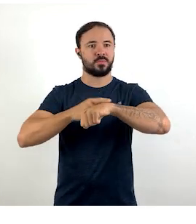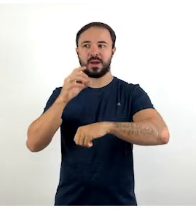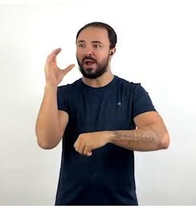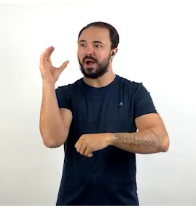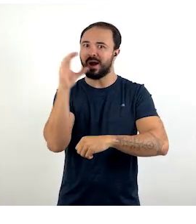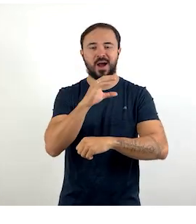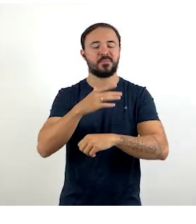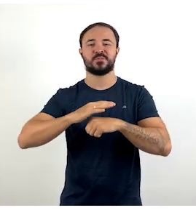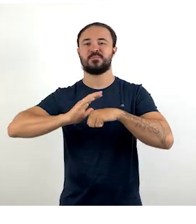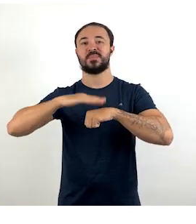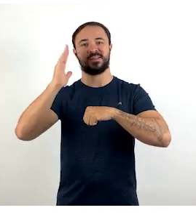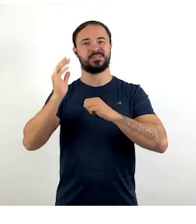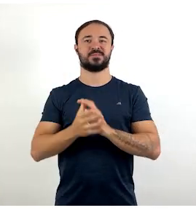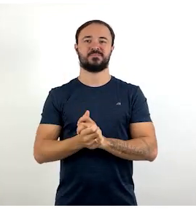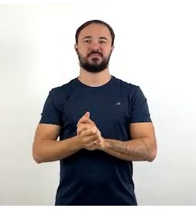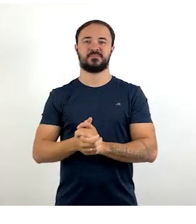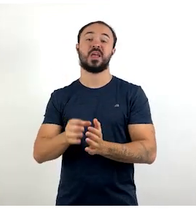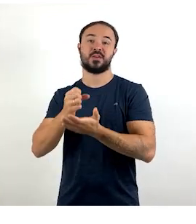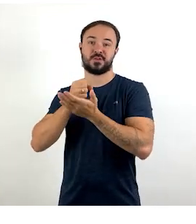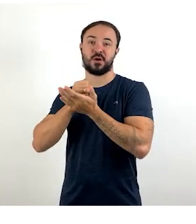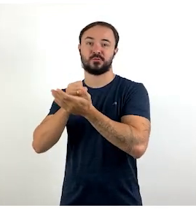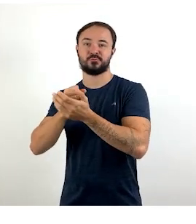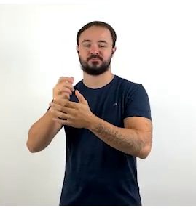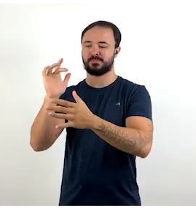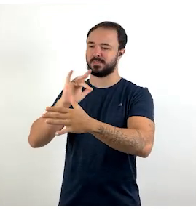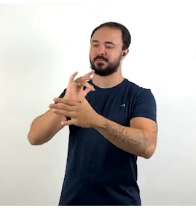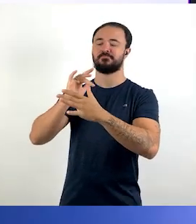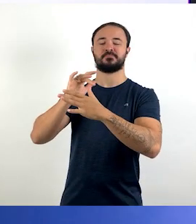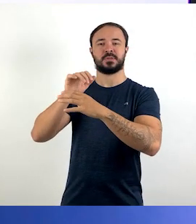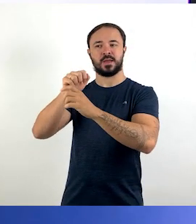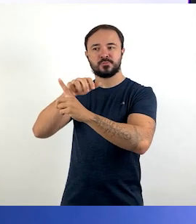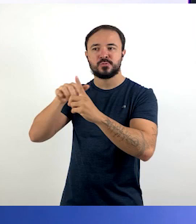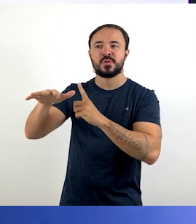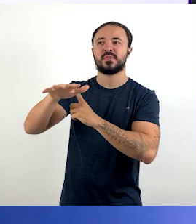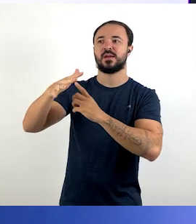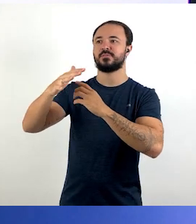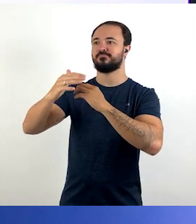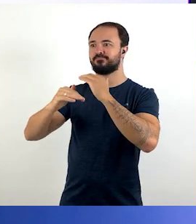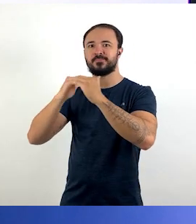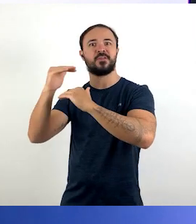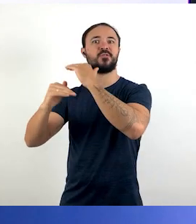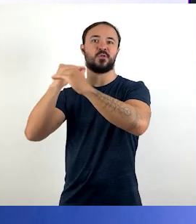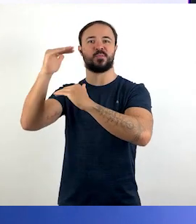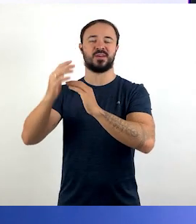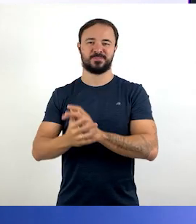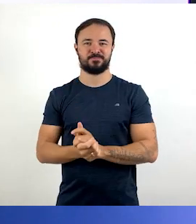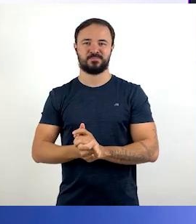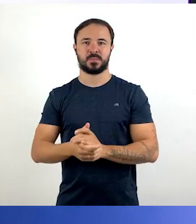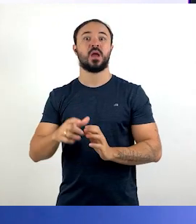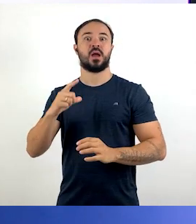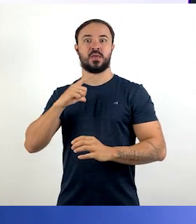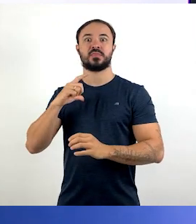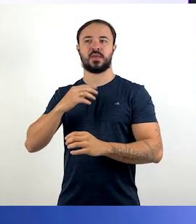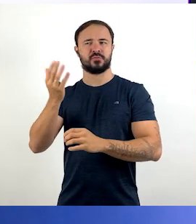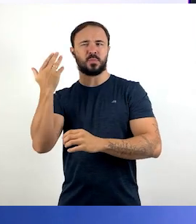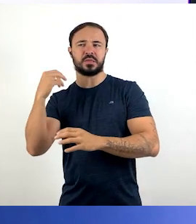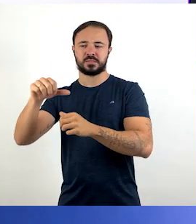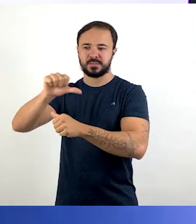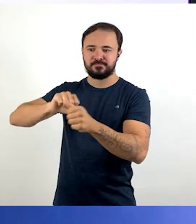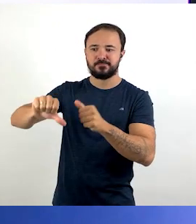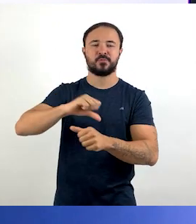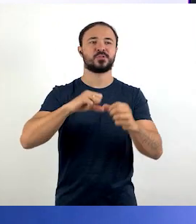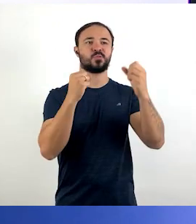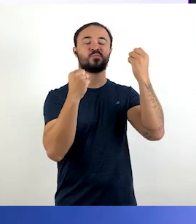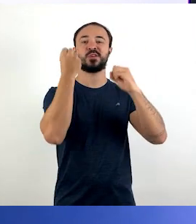e isso alavancou ainda mais o poder de comunicação da sociedade. Então, por conta disso, a Revolução Industrial alavancou